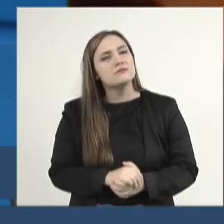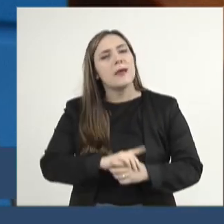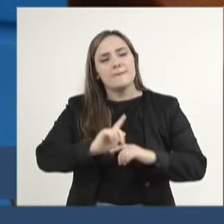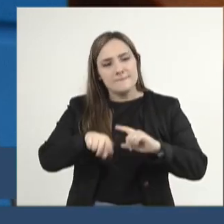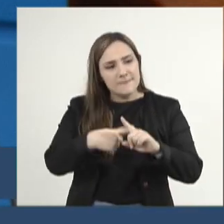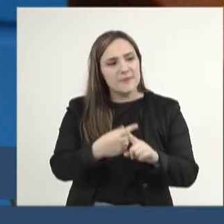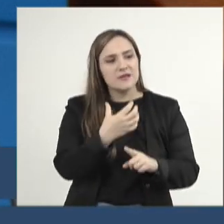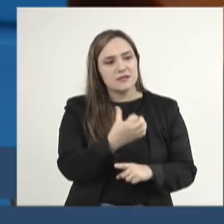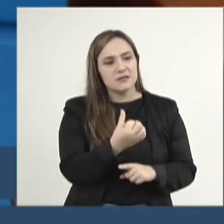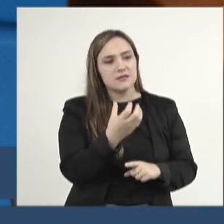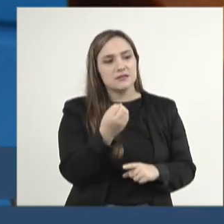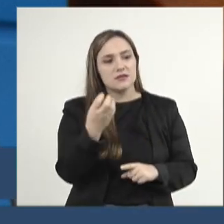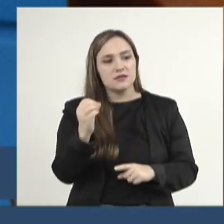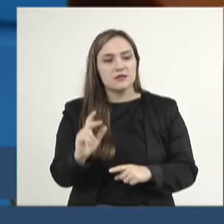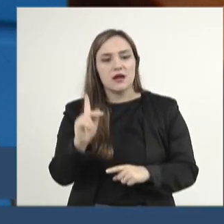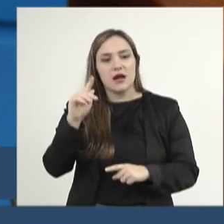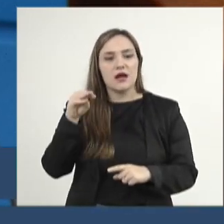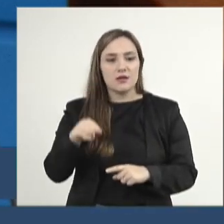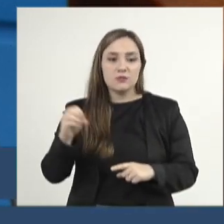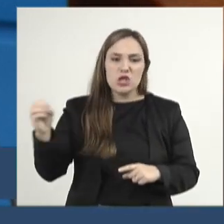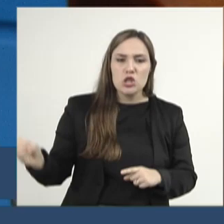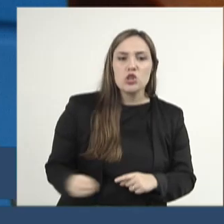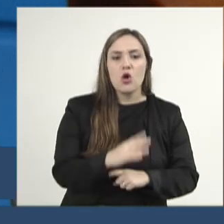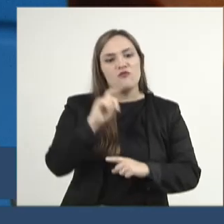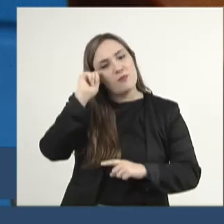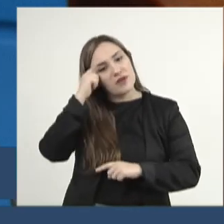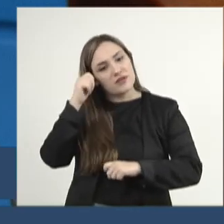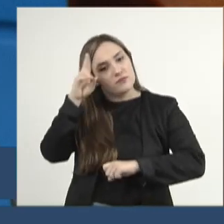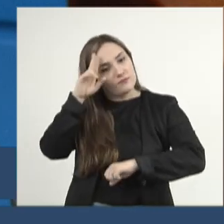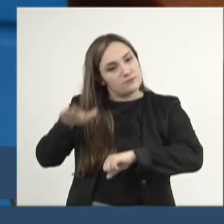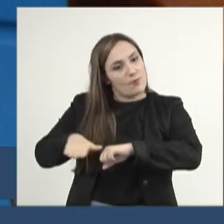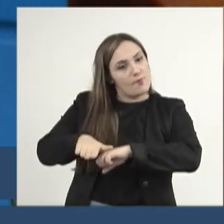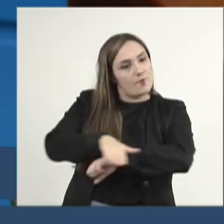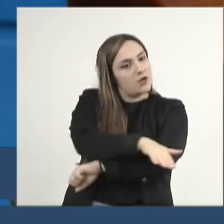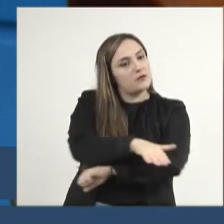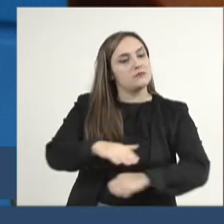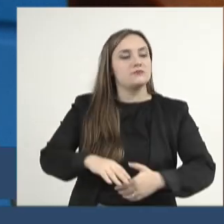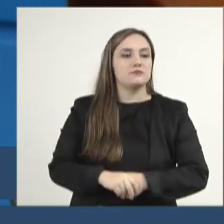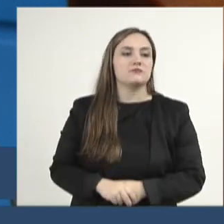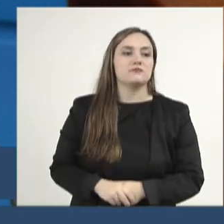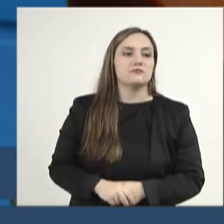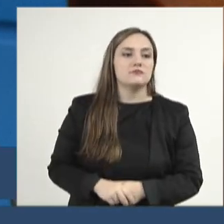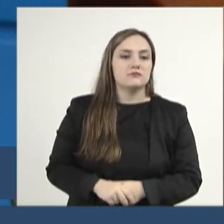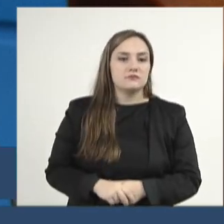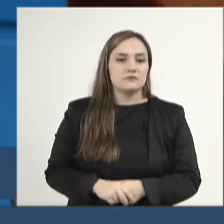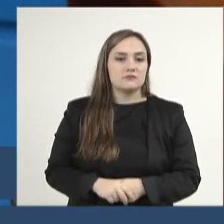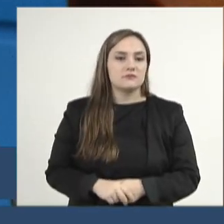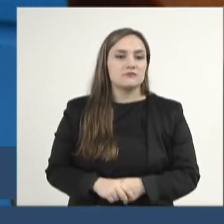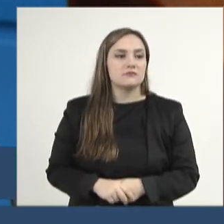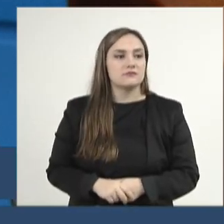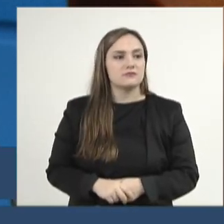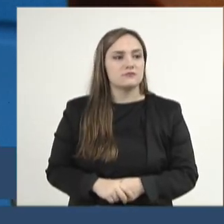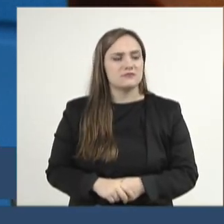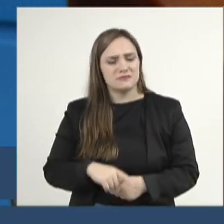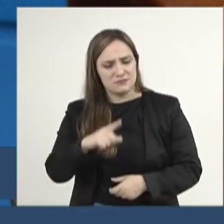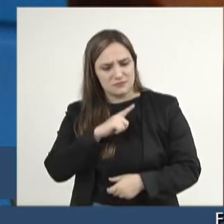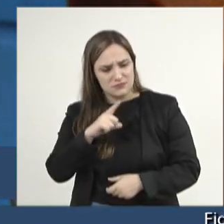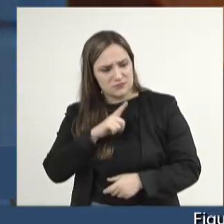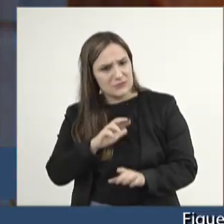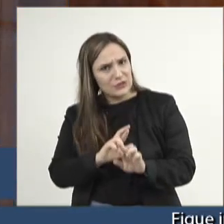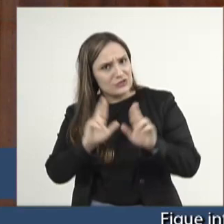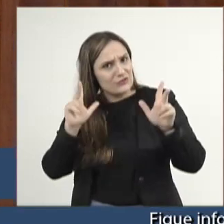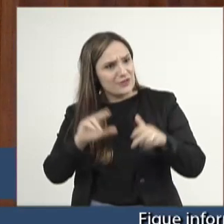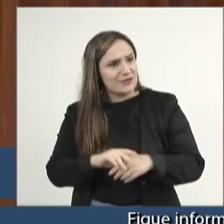nova pavimentação. Com pavimentação, inclusive, inovando no método construtivo,